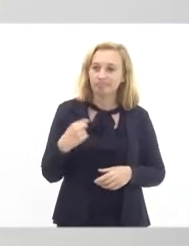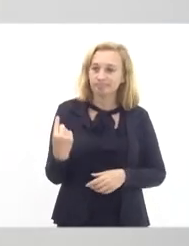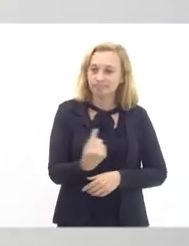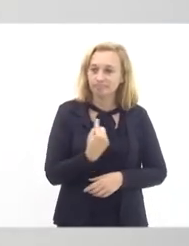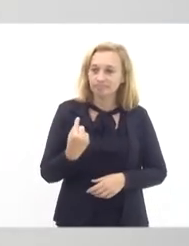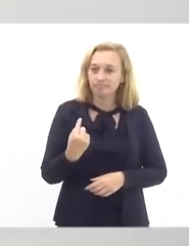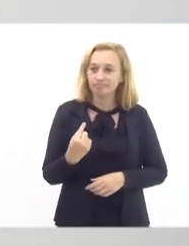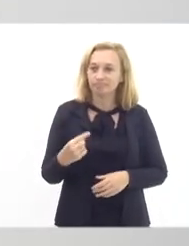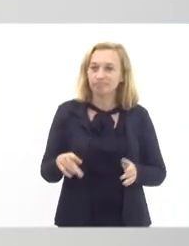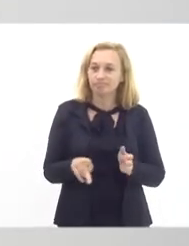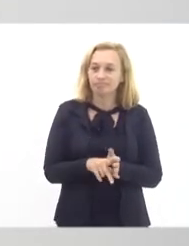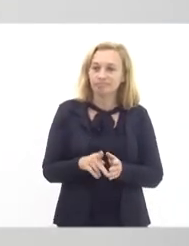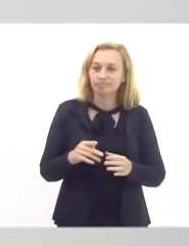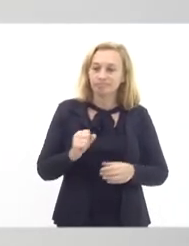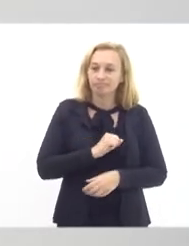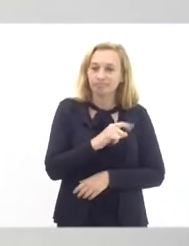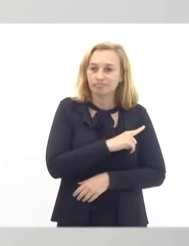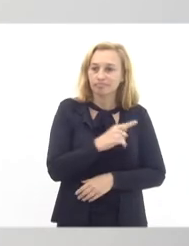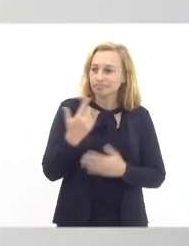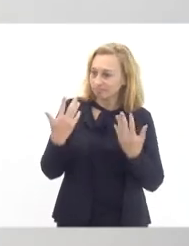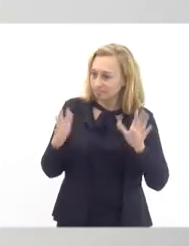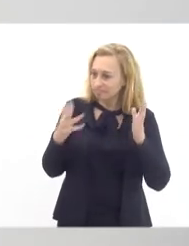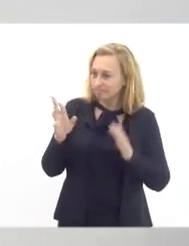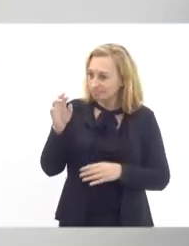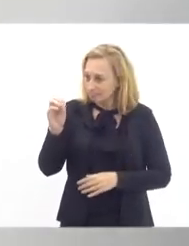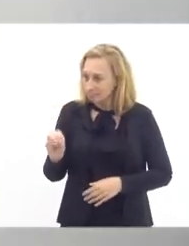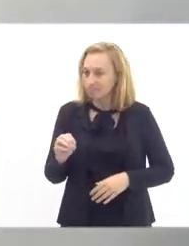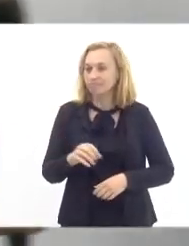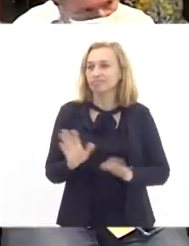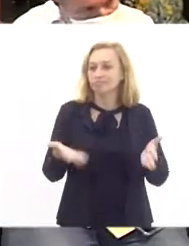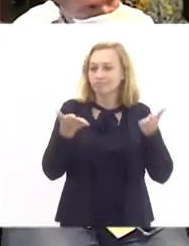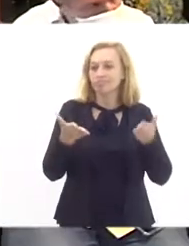somos cidadãos gonçalenses. Obrigado e parabéns, Ronaldo, pela iniciativa.